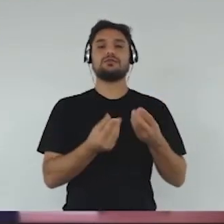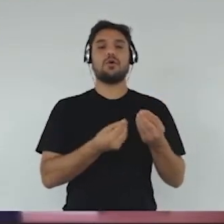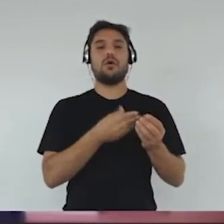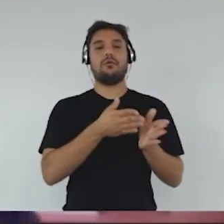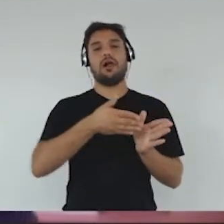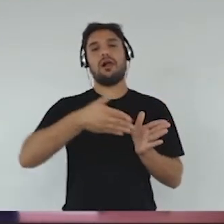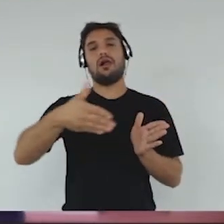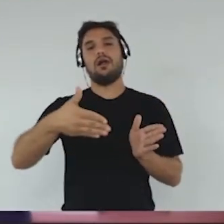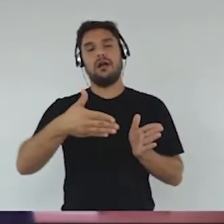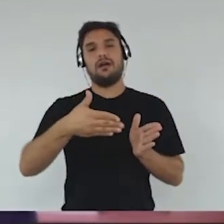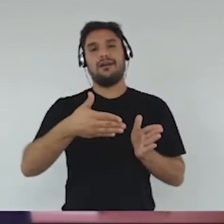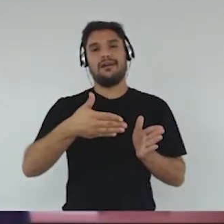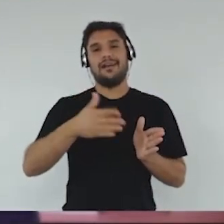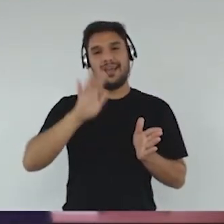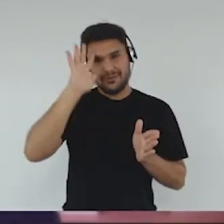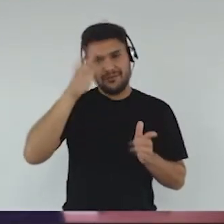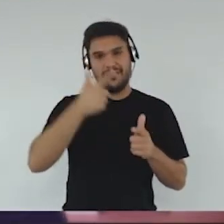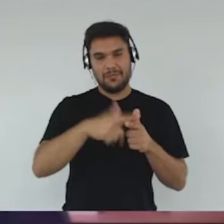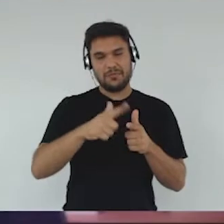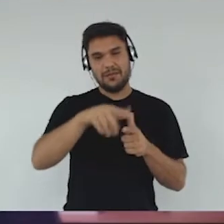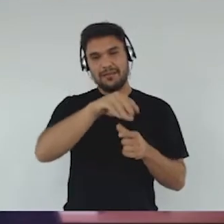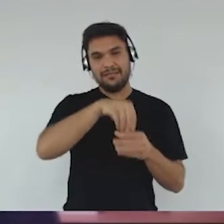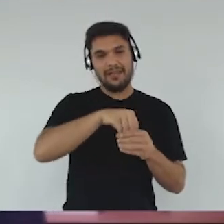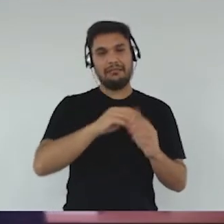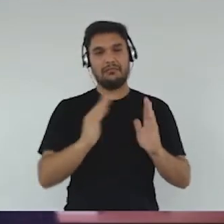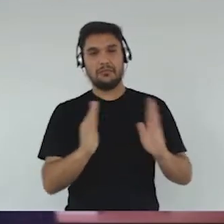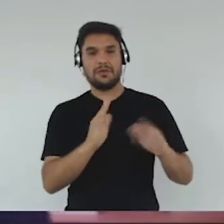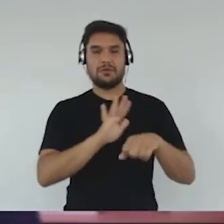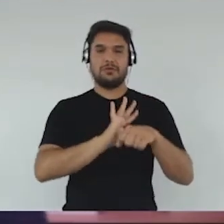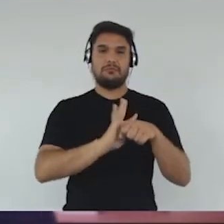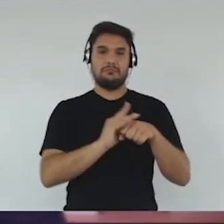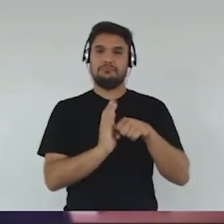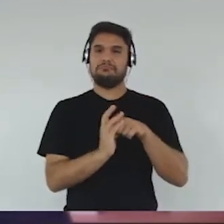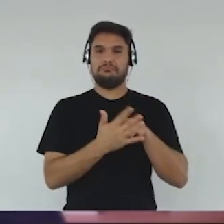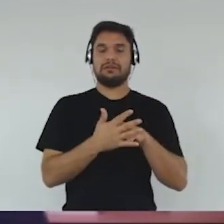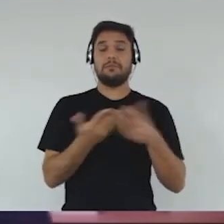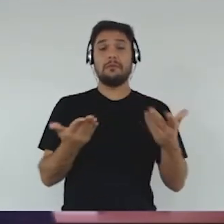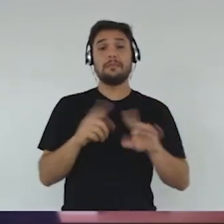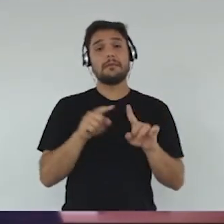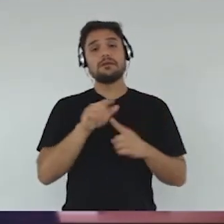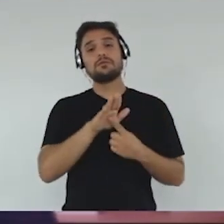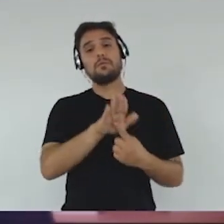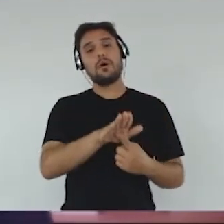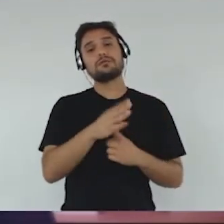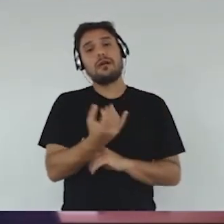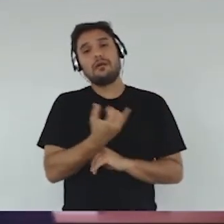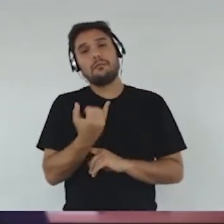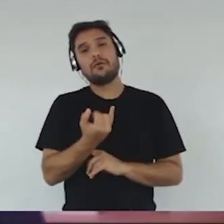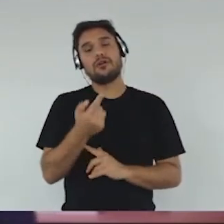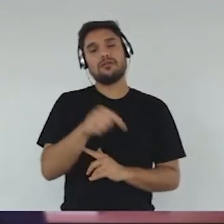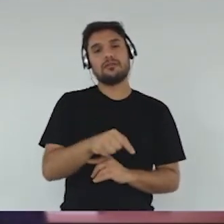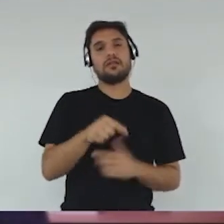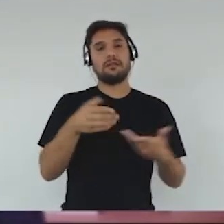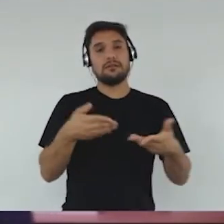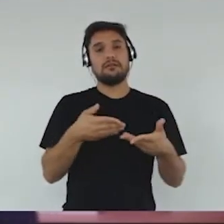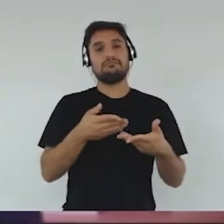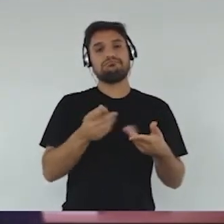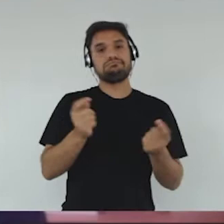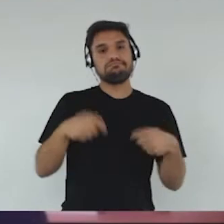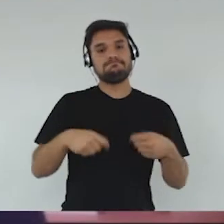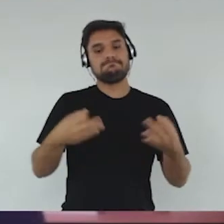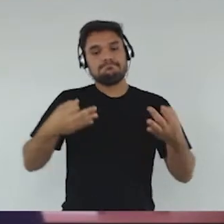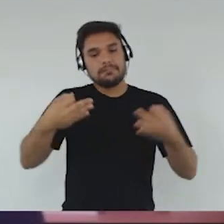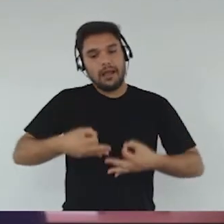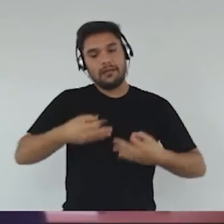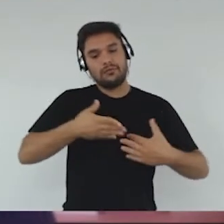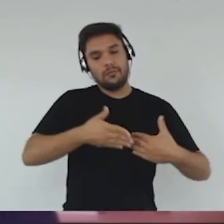na pandemia, mas essas notas e essas resoluções salientaram a relevância da salvaguarda, da adequada condução